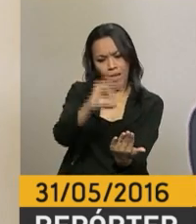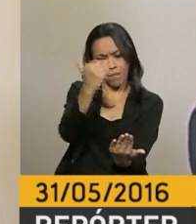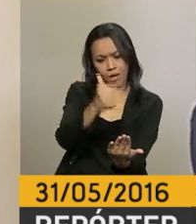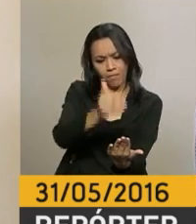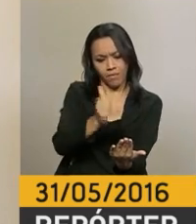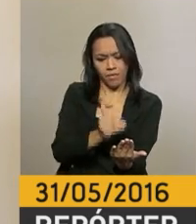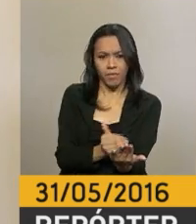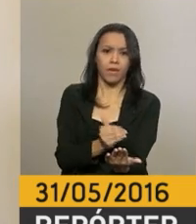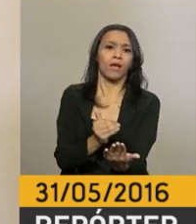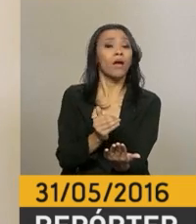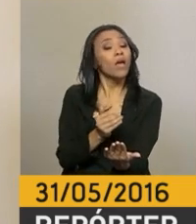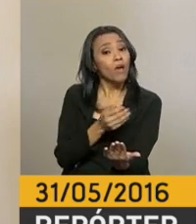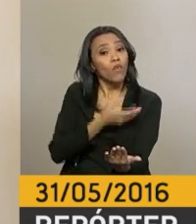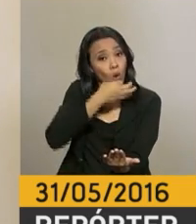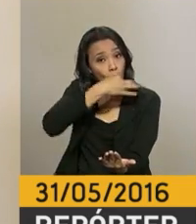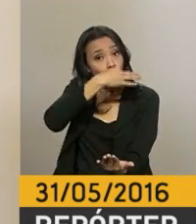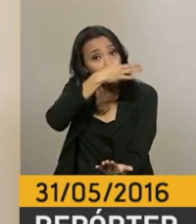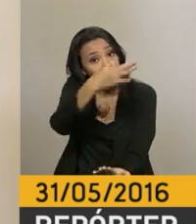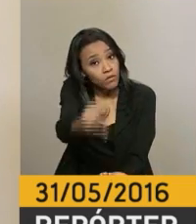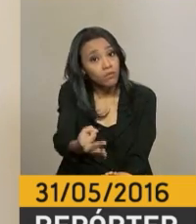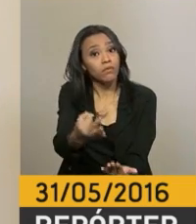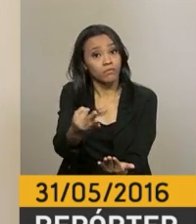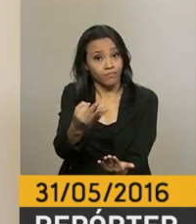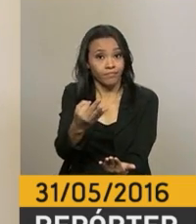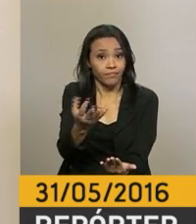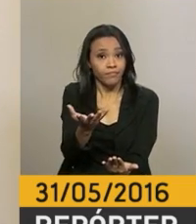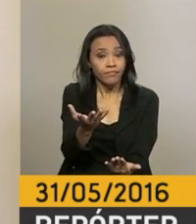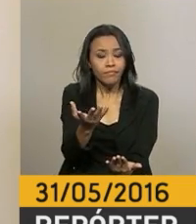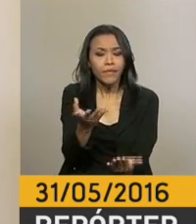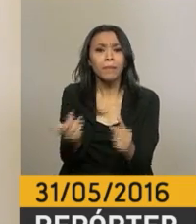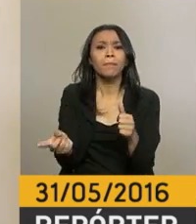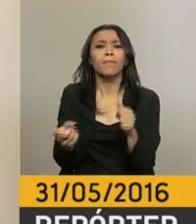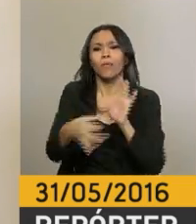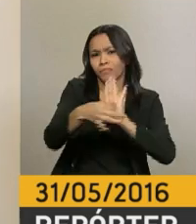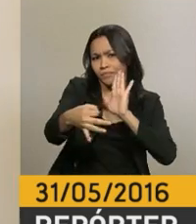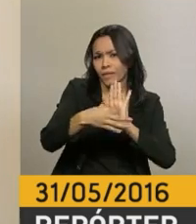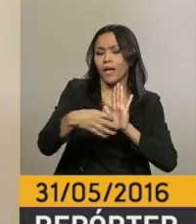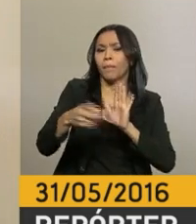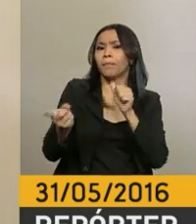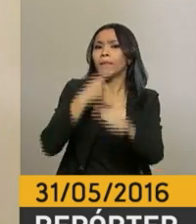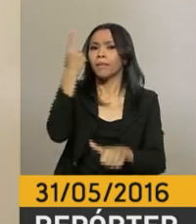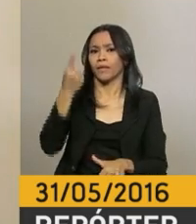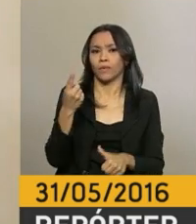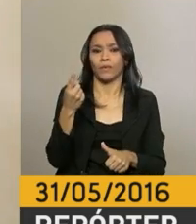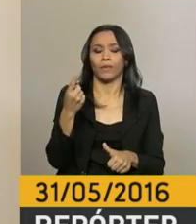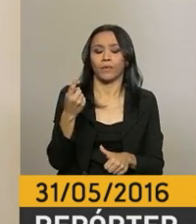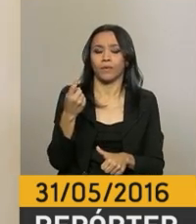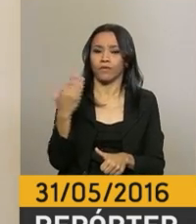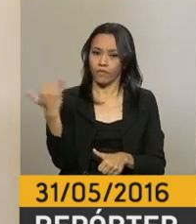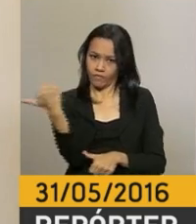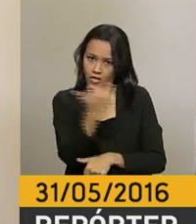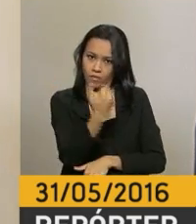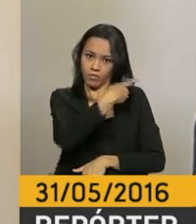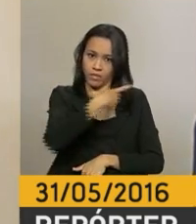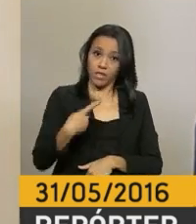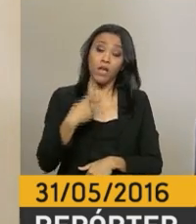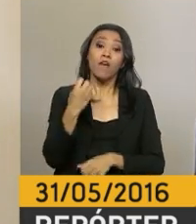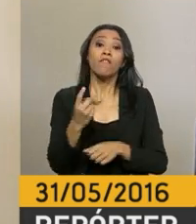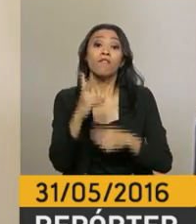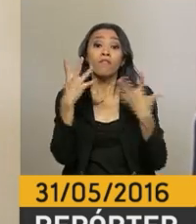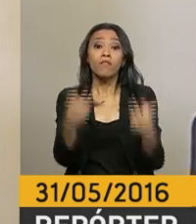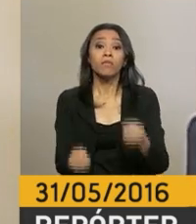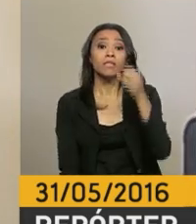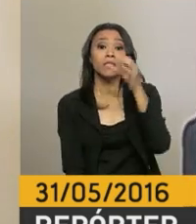eu vou sugerir aqui. Primeiro, como disse o senhor presidente, nós vamos criar um núcleo de